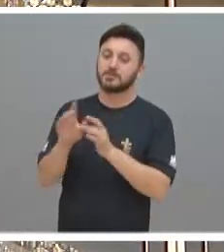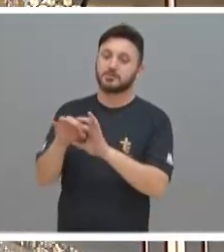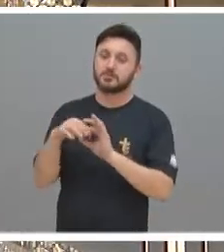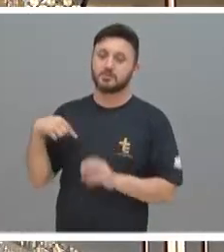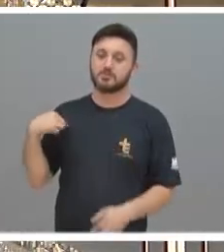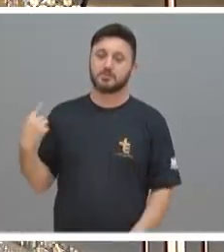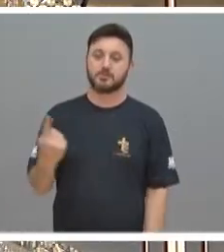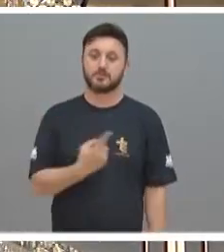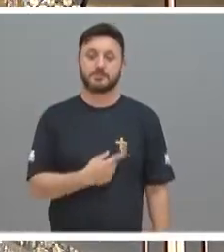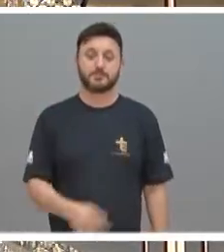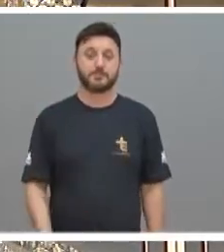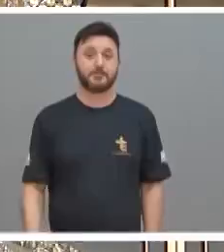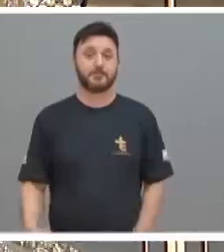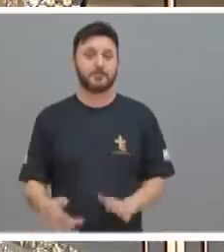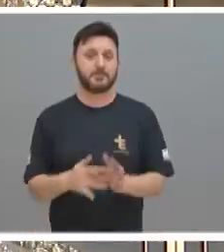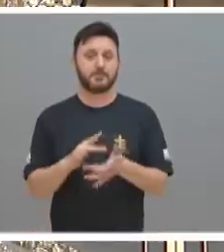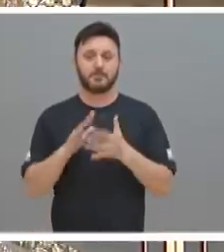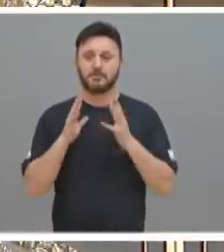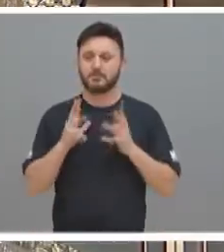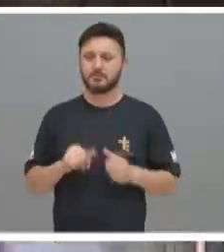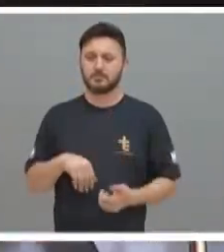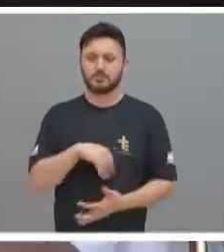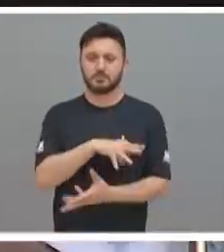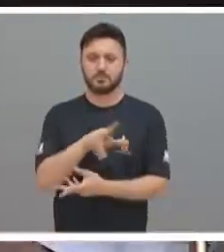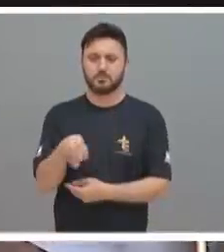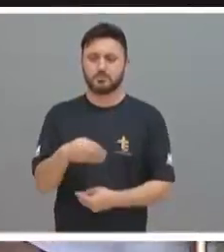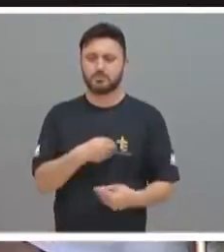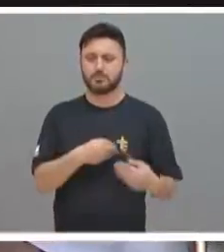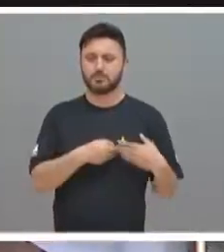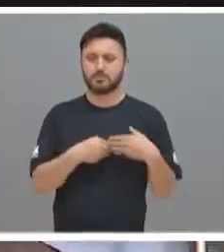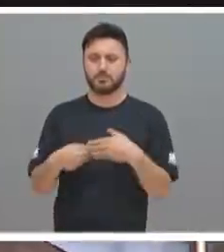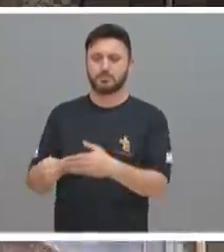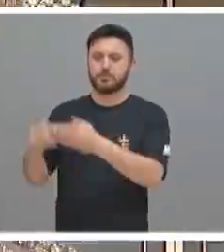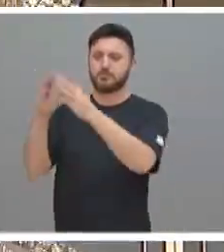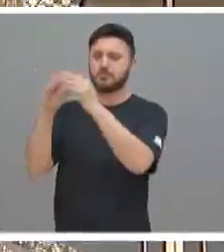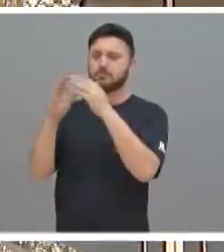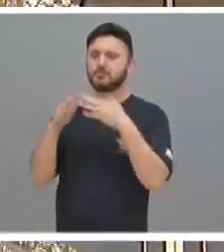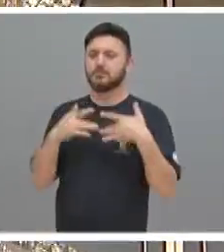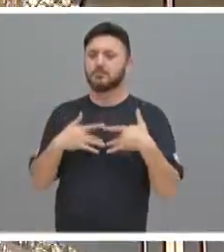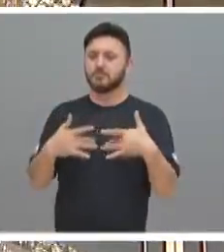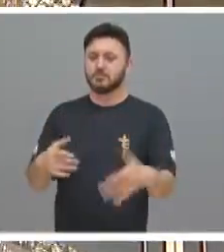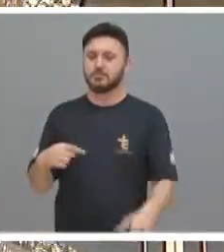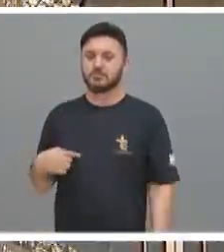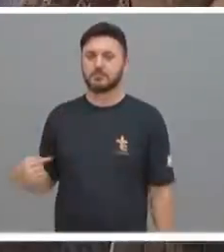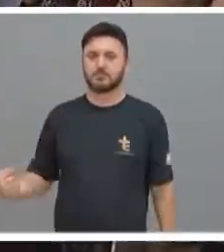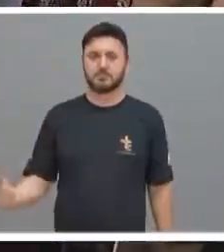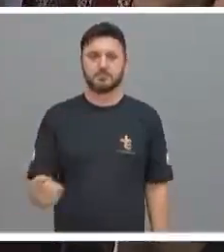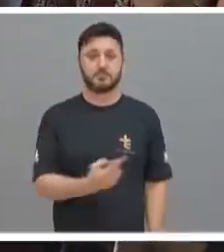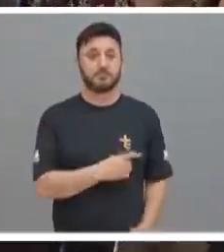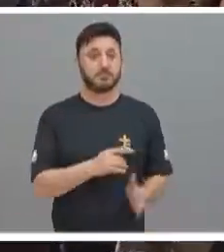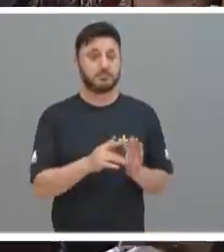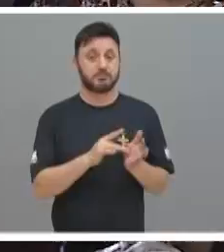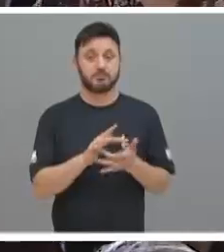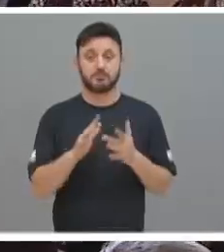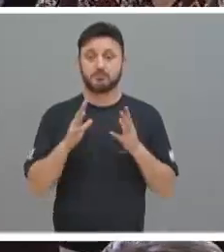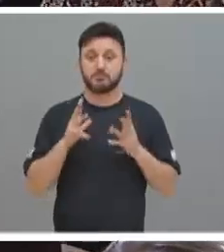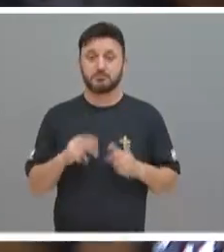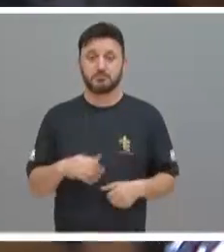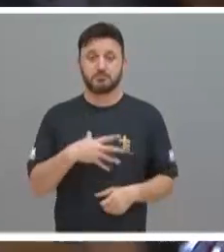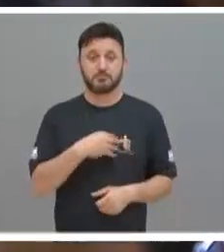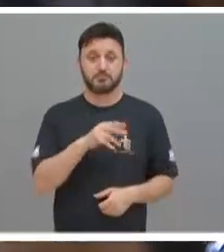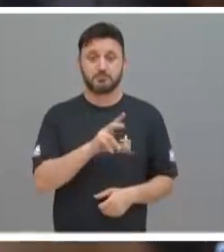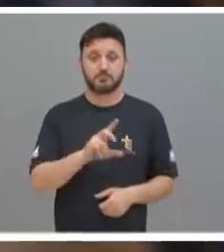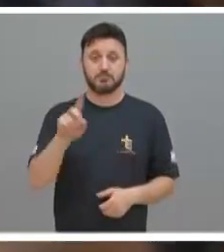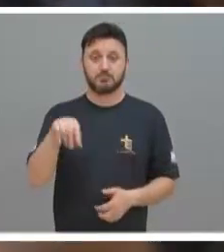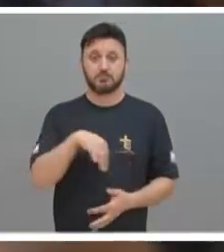nos uniu. Cordeiro de Deus, que tirais o pecado do mundo, tende piedade de nós.